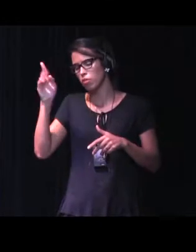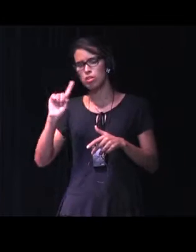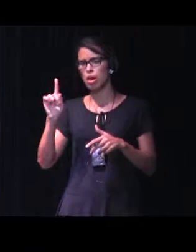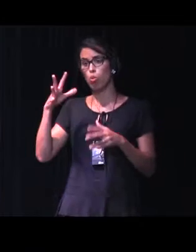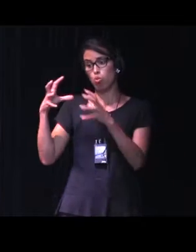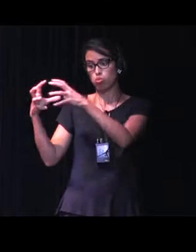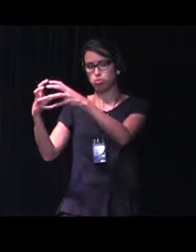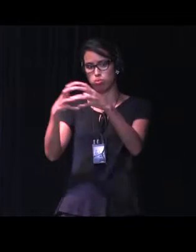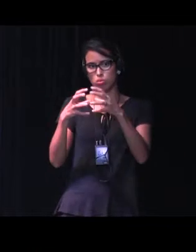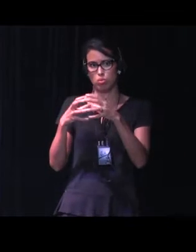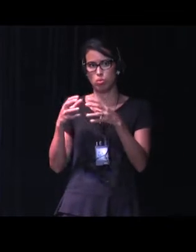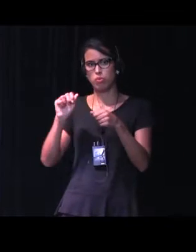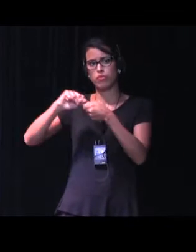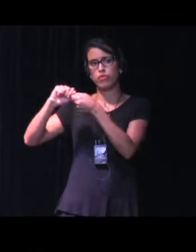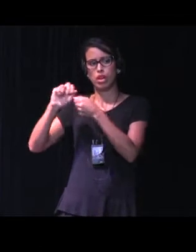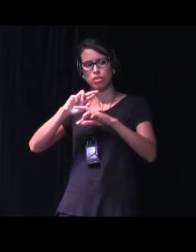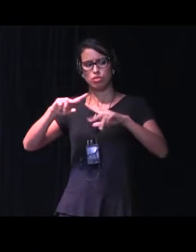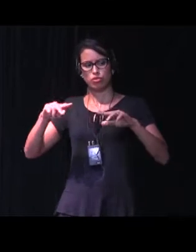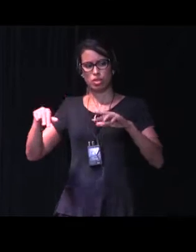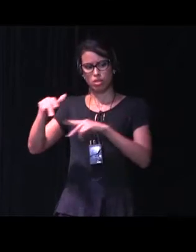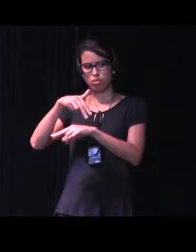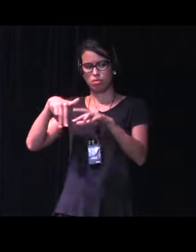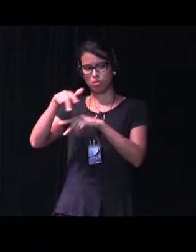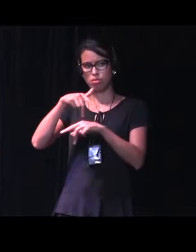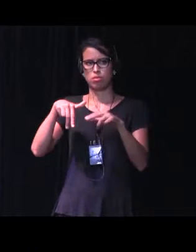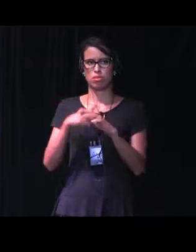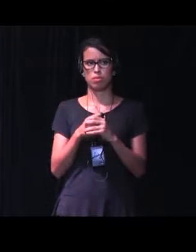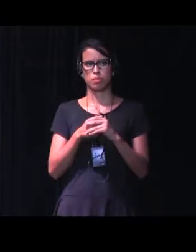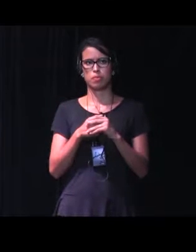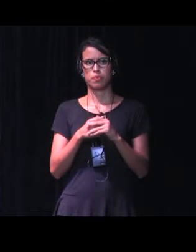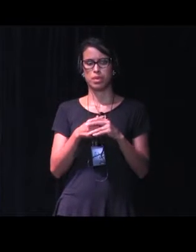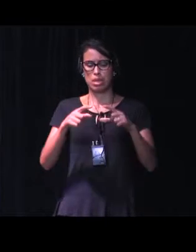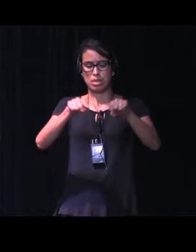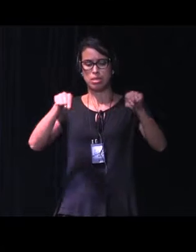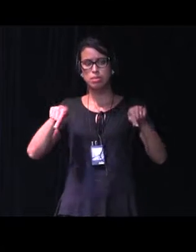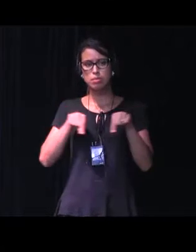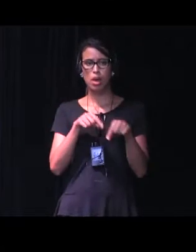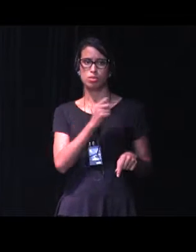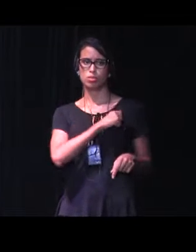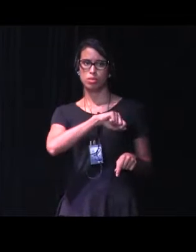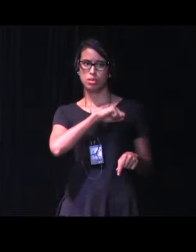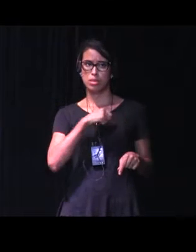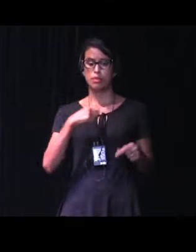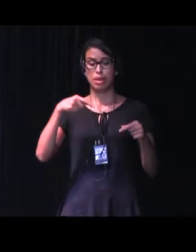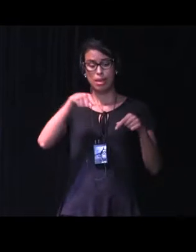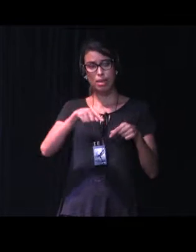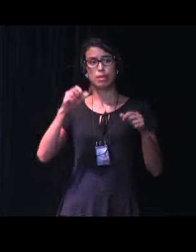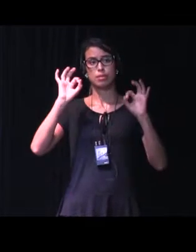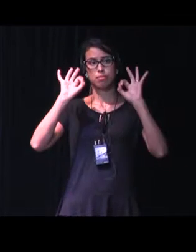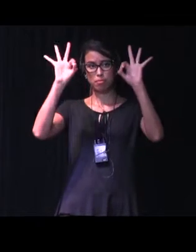coletivo. É uma matéria-prima do espaço cívico. O espaço cívico tem que